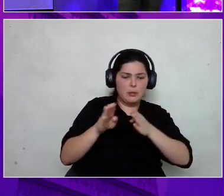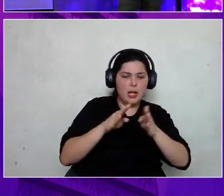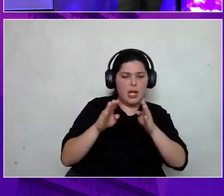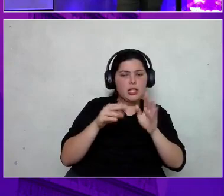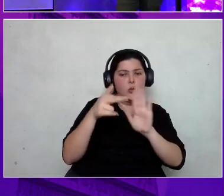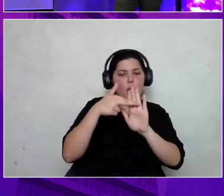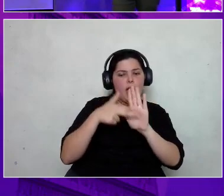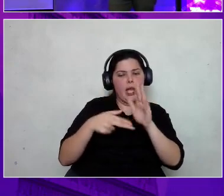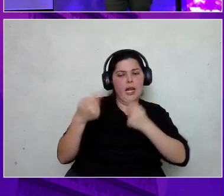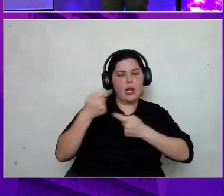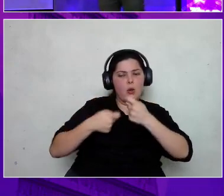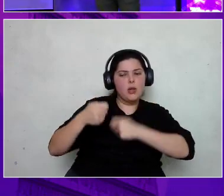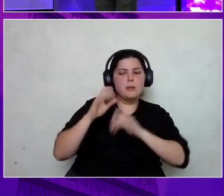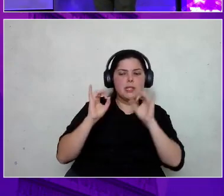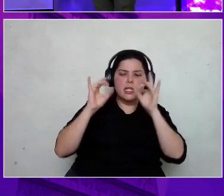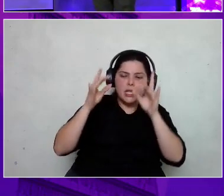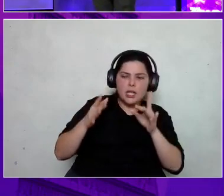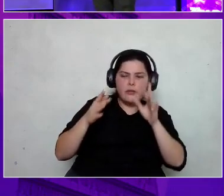específica de poder